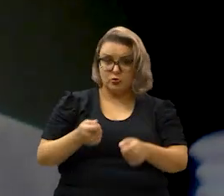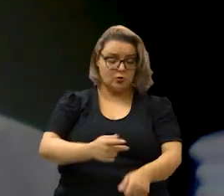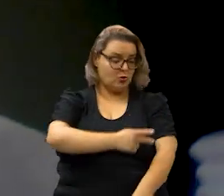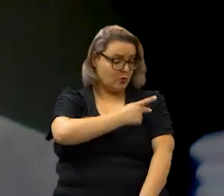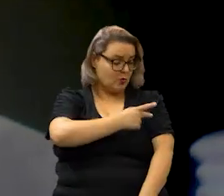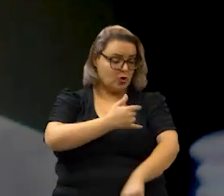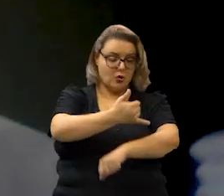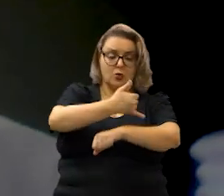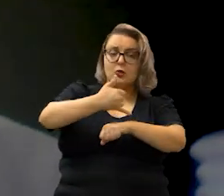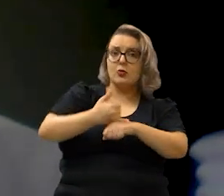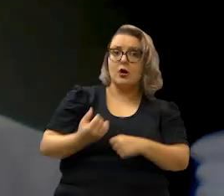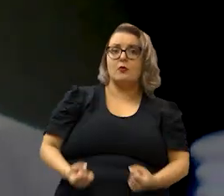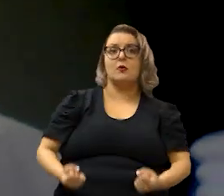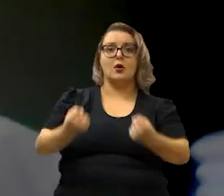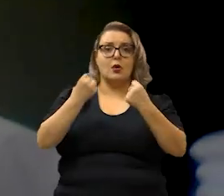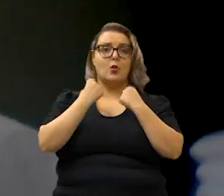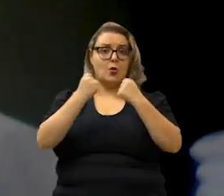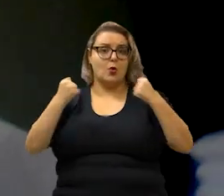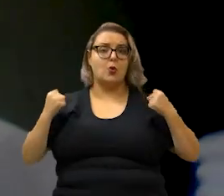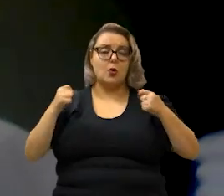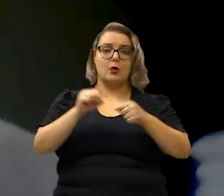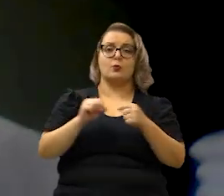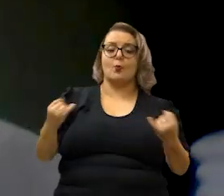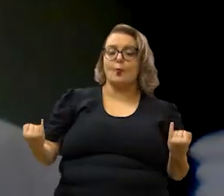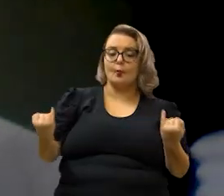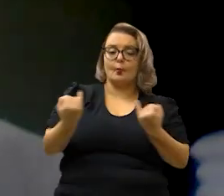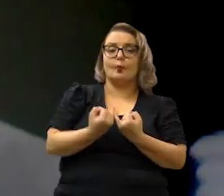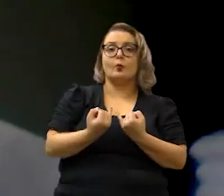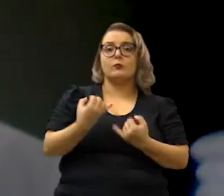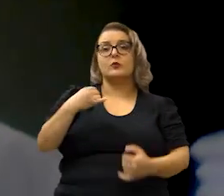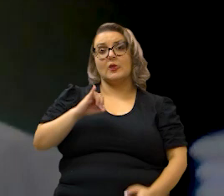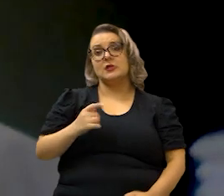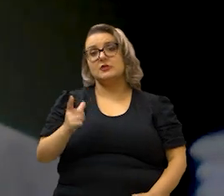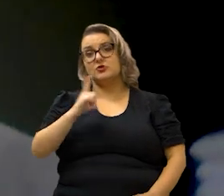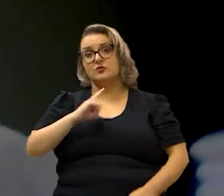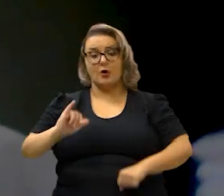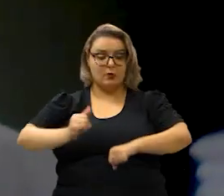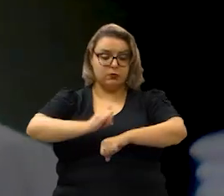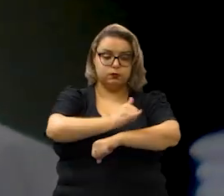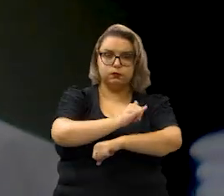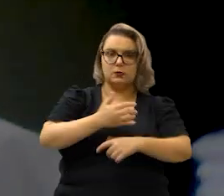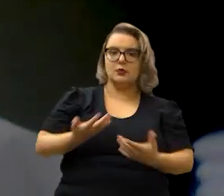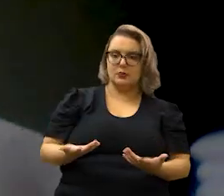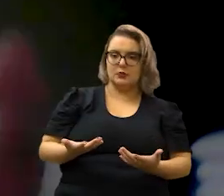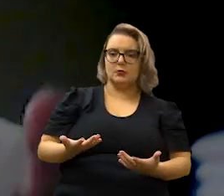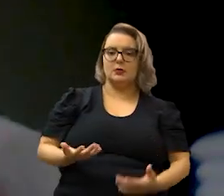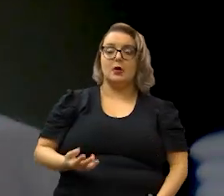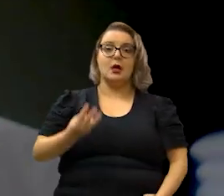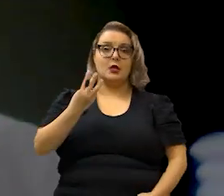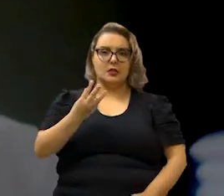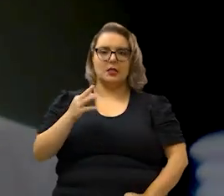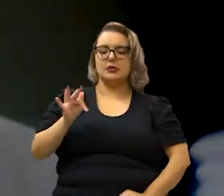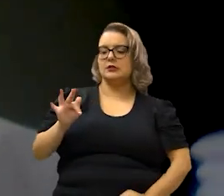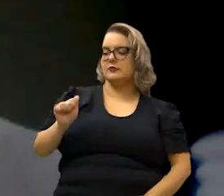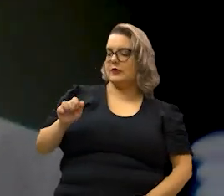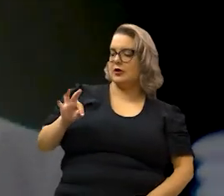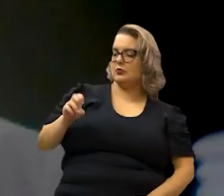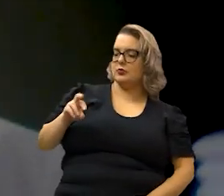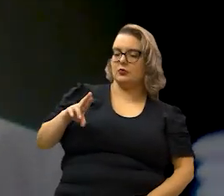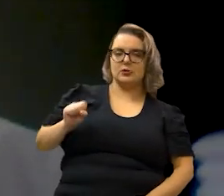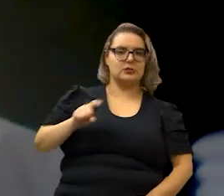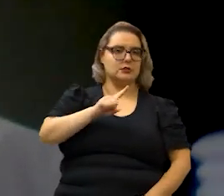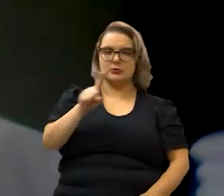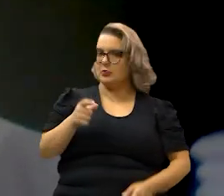a pressão, colesterol, fazer exercício, emagrecer se houver excesso de peso. 3 fatores não